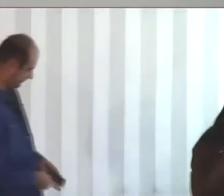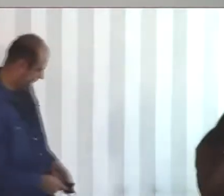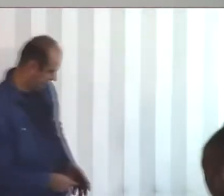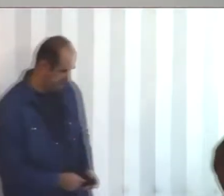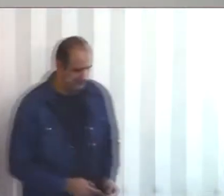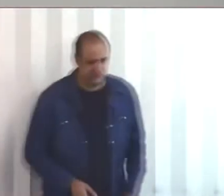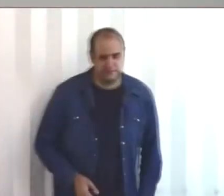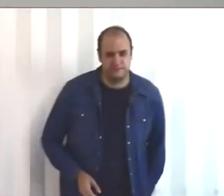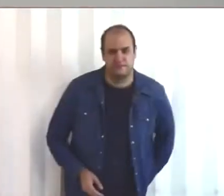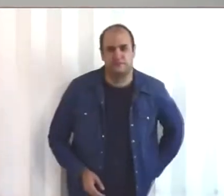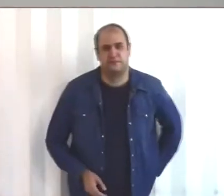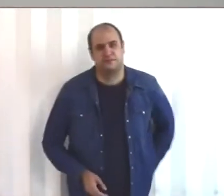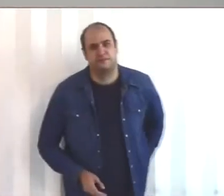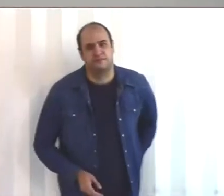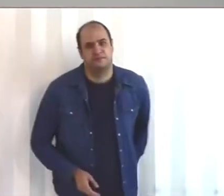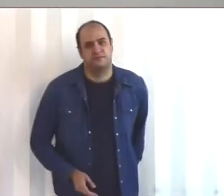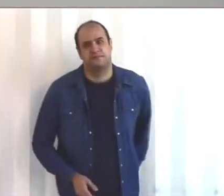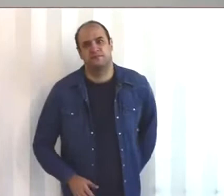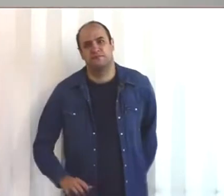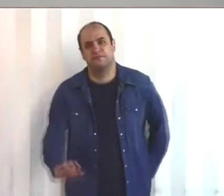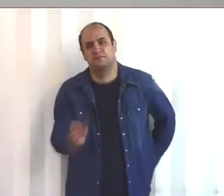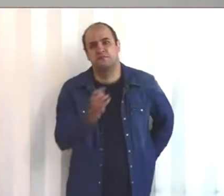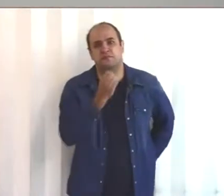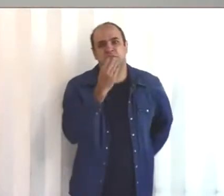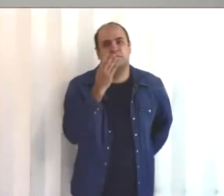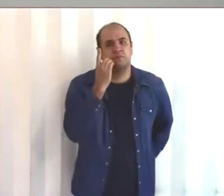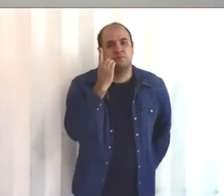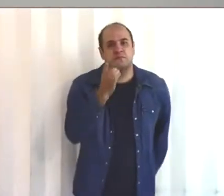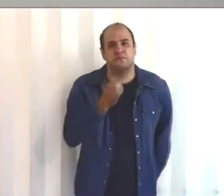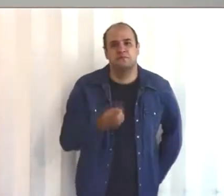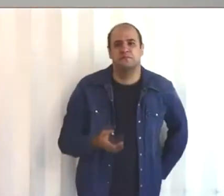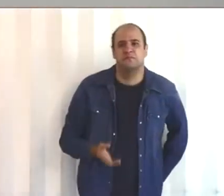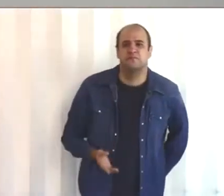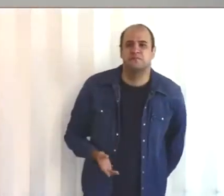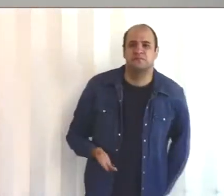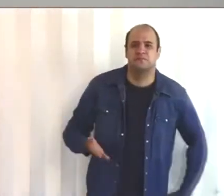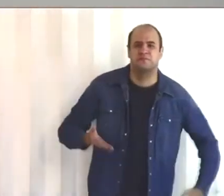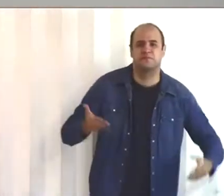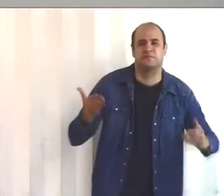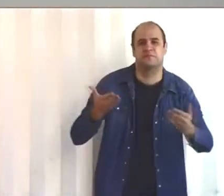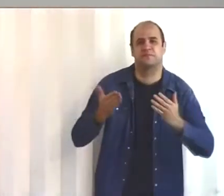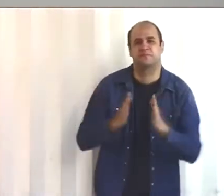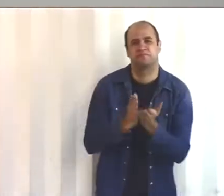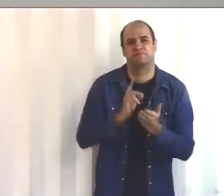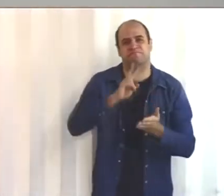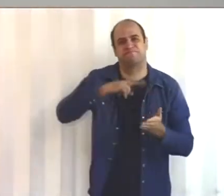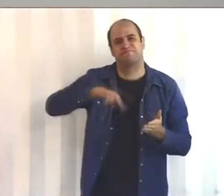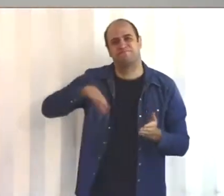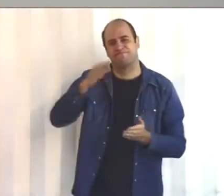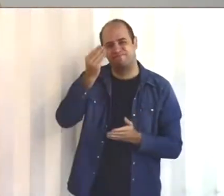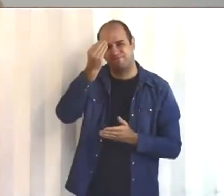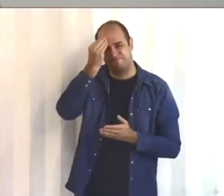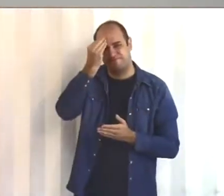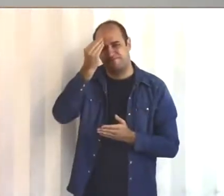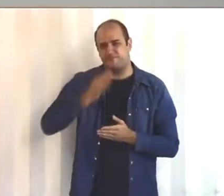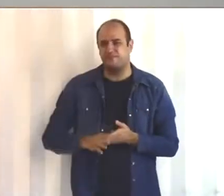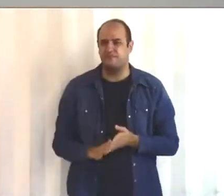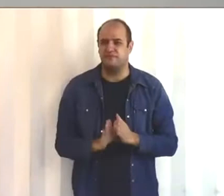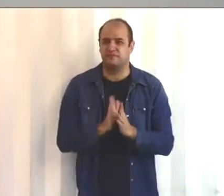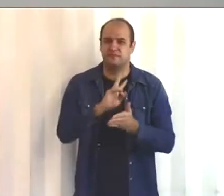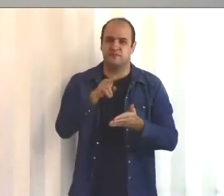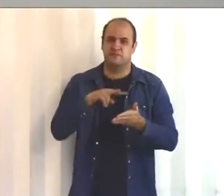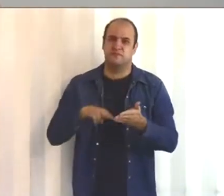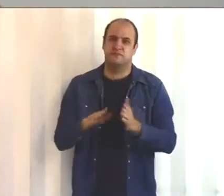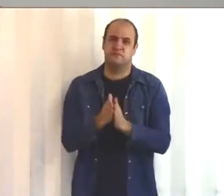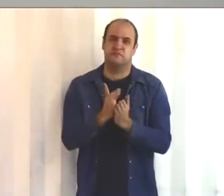Queridos irmãos e irmãs, bom dia a todos. Nós vamos meditar na palavra de Deus. Quero lhes convidar para que abramos